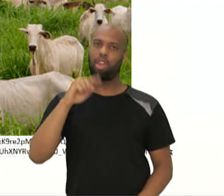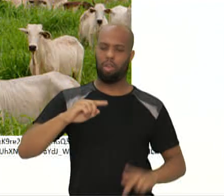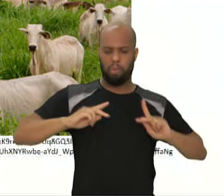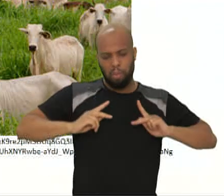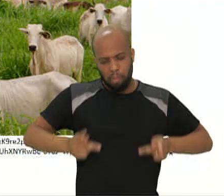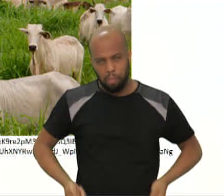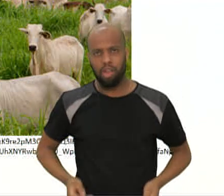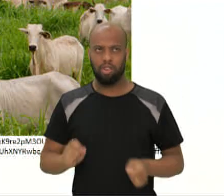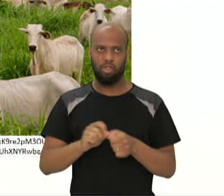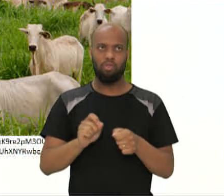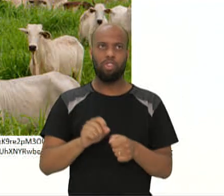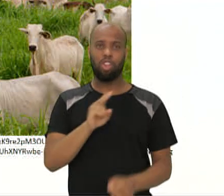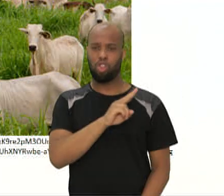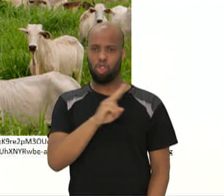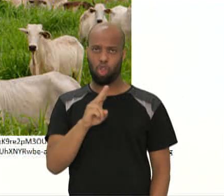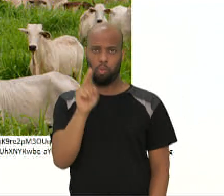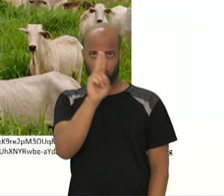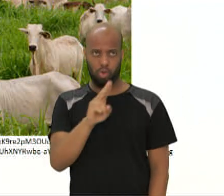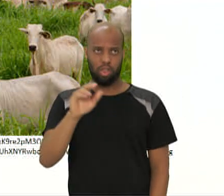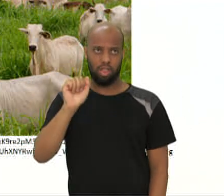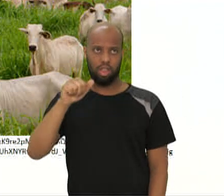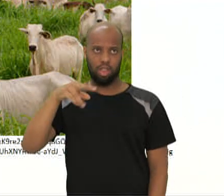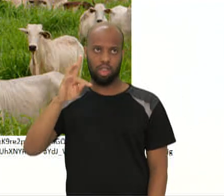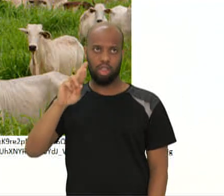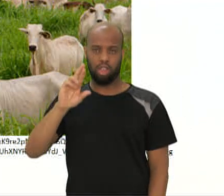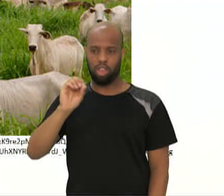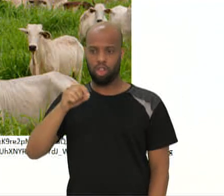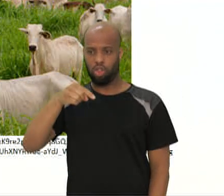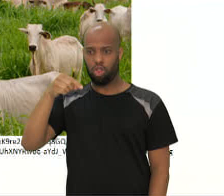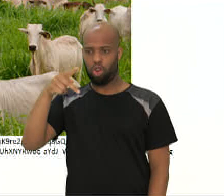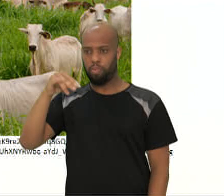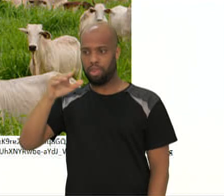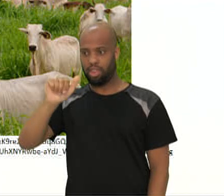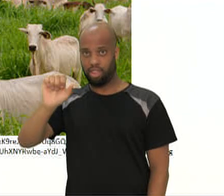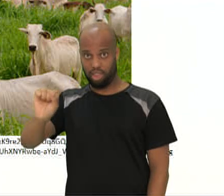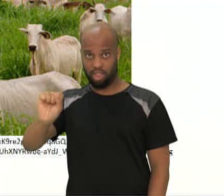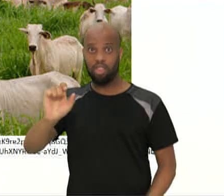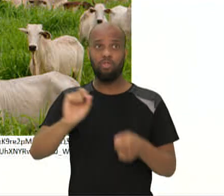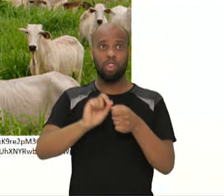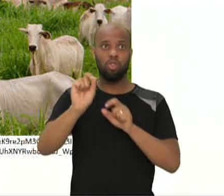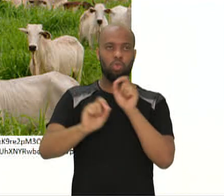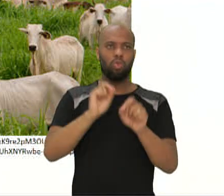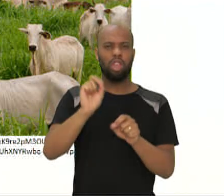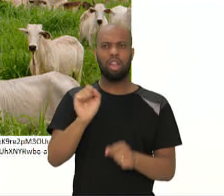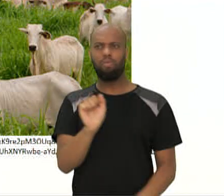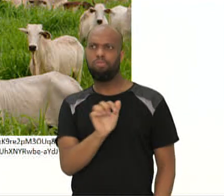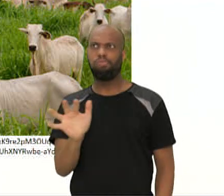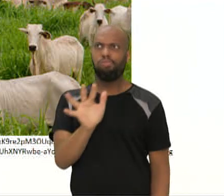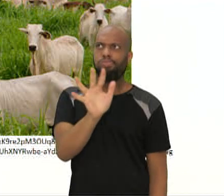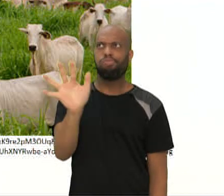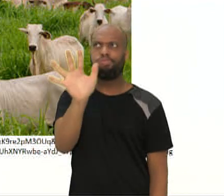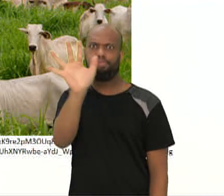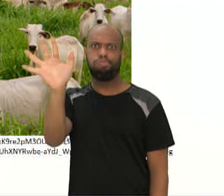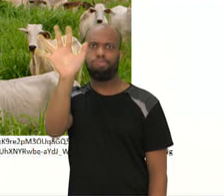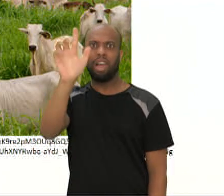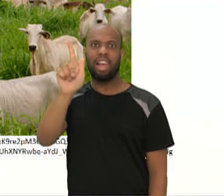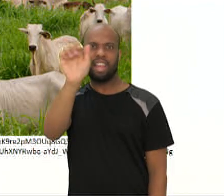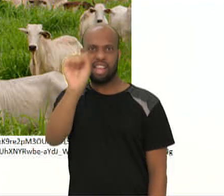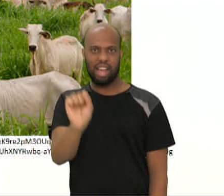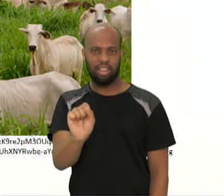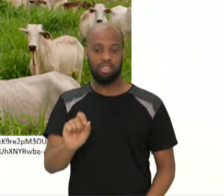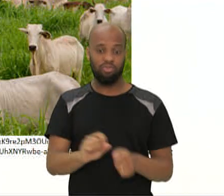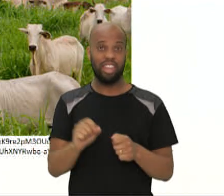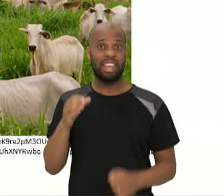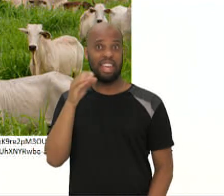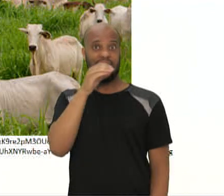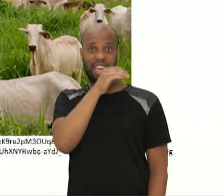daquelas promovidas pela ação humana. E aqui, ó, produção e emissão dos gases que acentuam o aquecimento